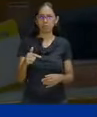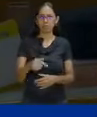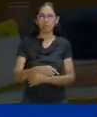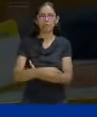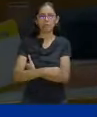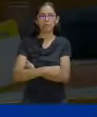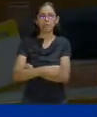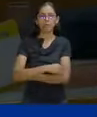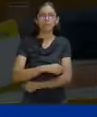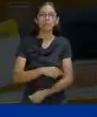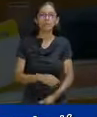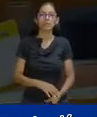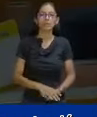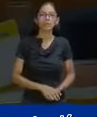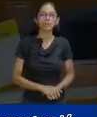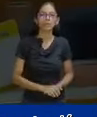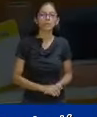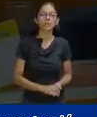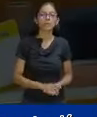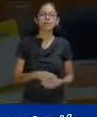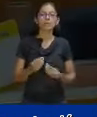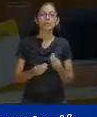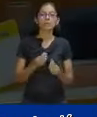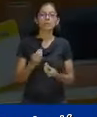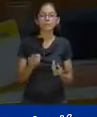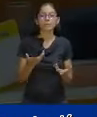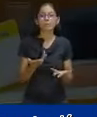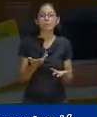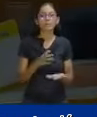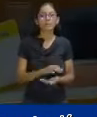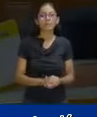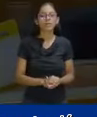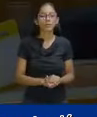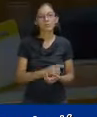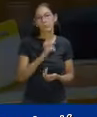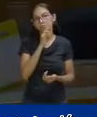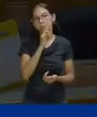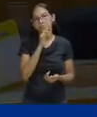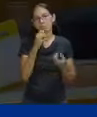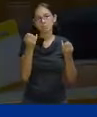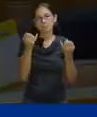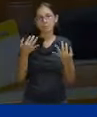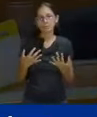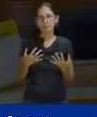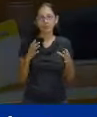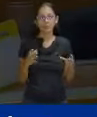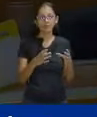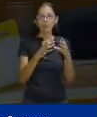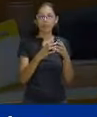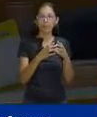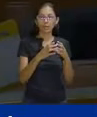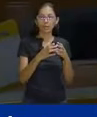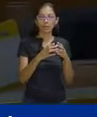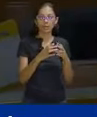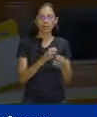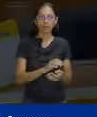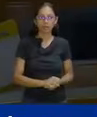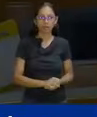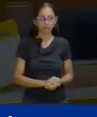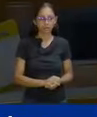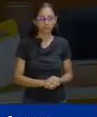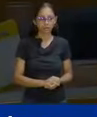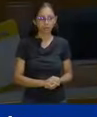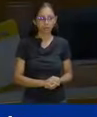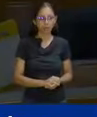Corte não fundamentou, então enfrenta e fundamente os pontos lá, para que haja exatamente isso que o doutor Juscelio destacou